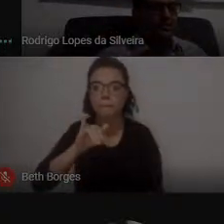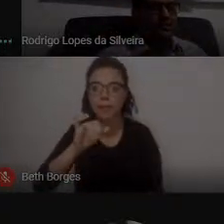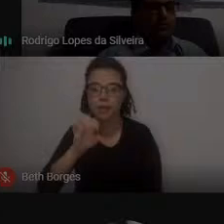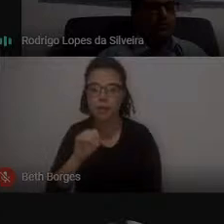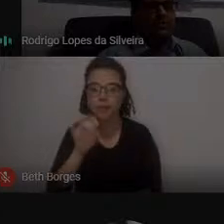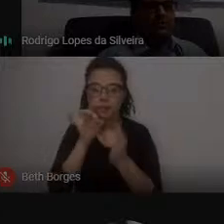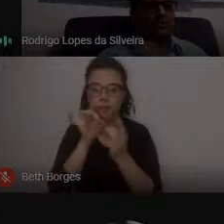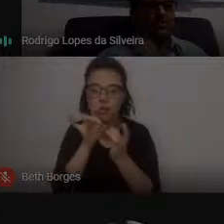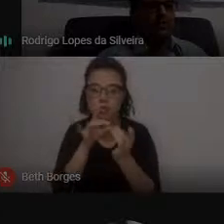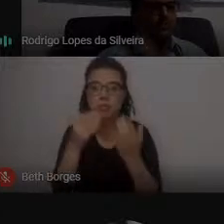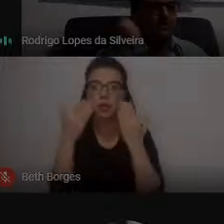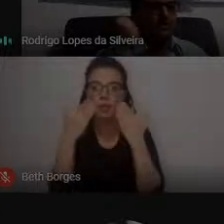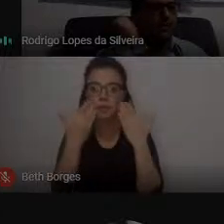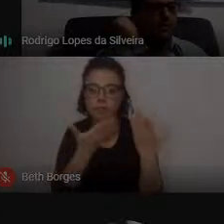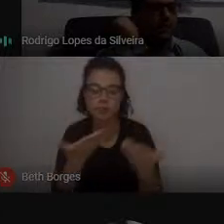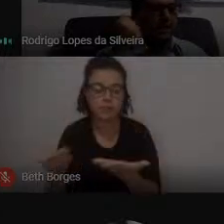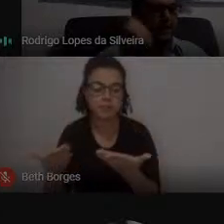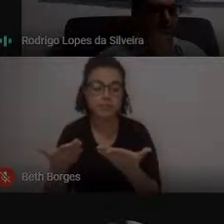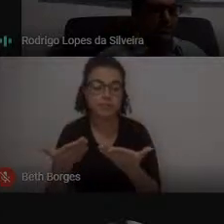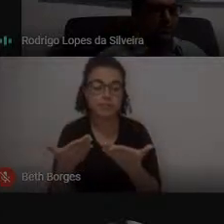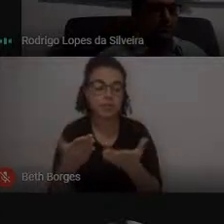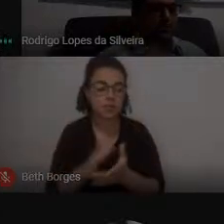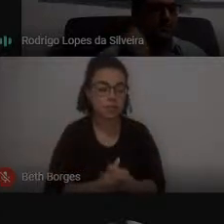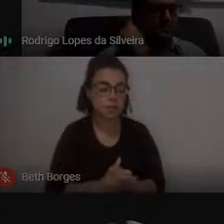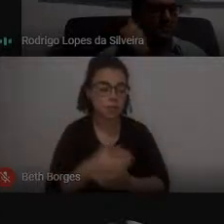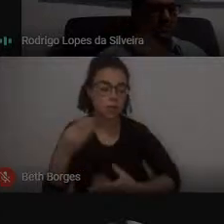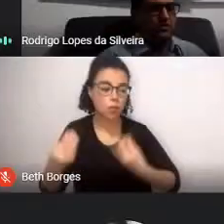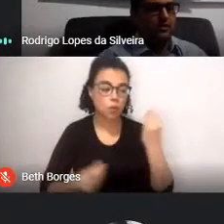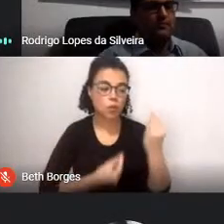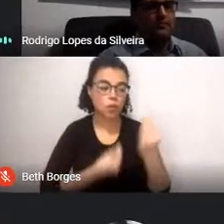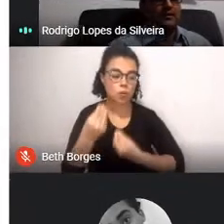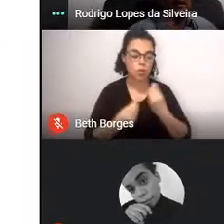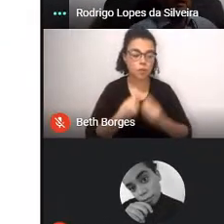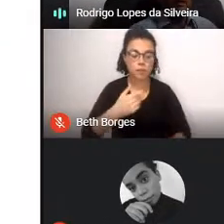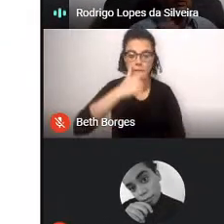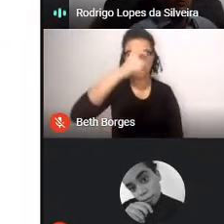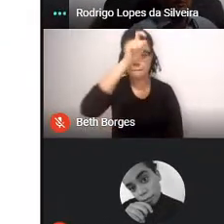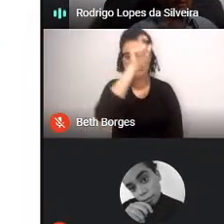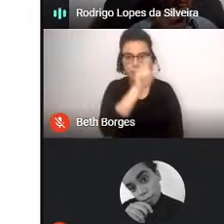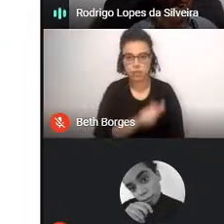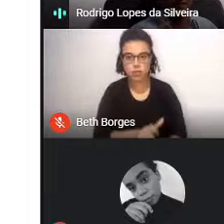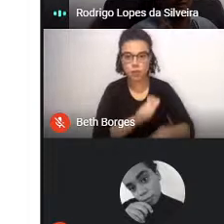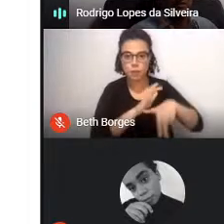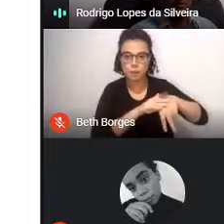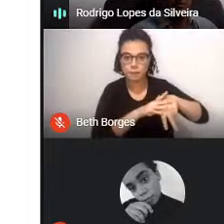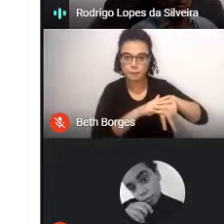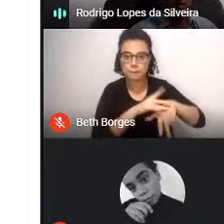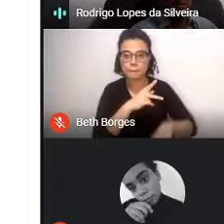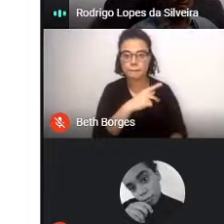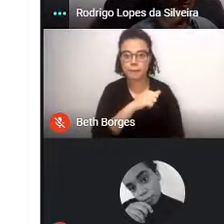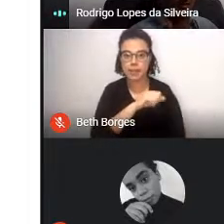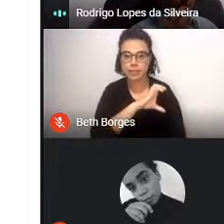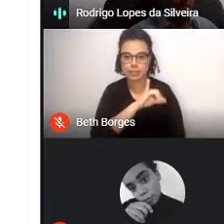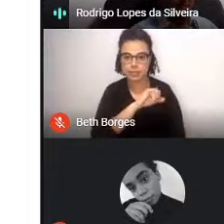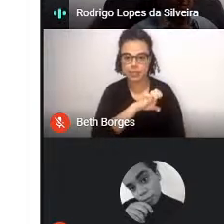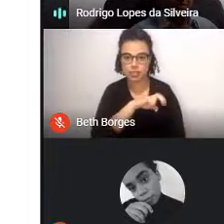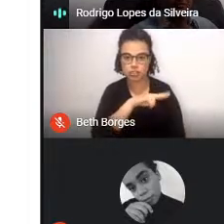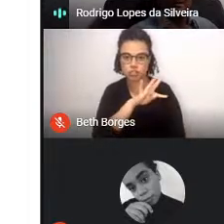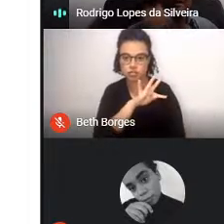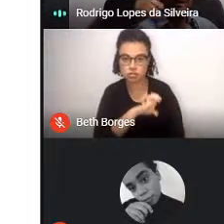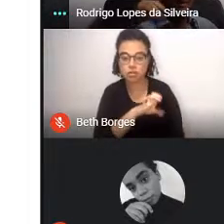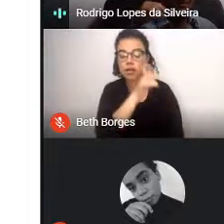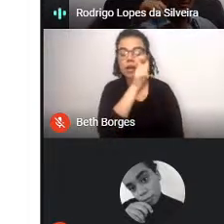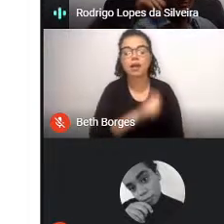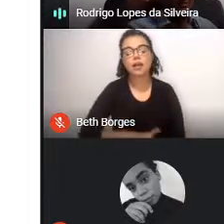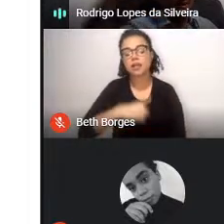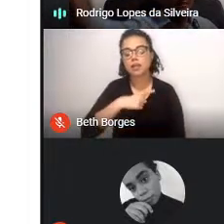você vai conseguindo levar para o seu cliente, para o seu paciente, tá? De uma maneira enfática, de uma maneira